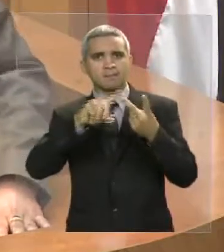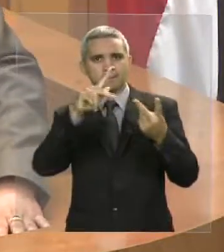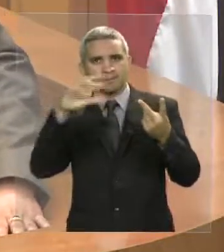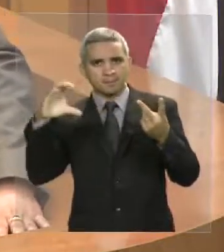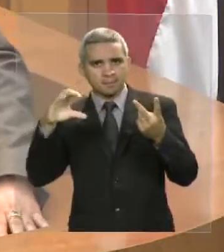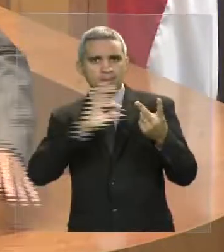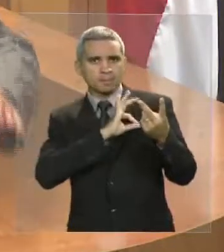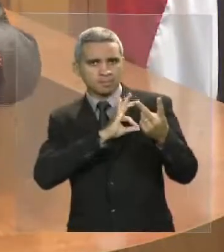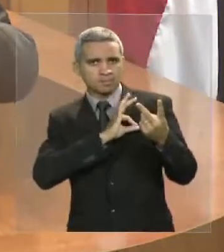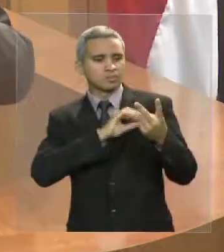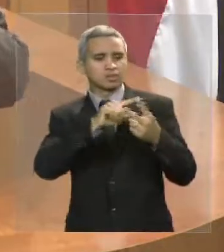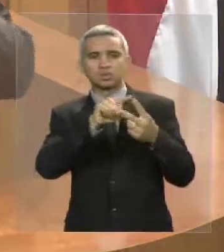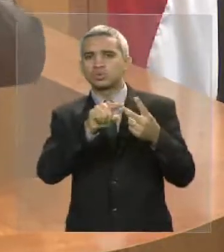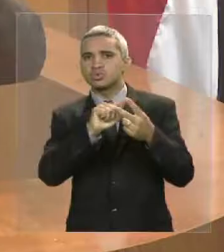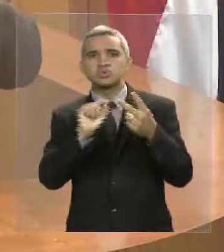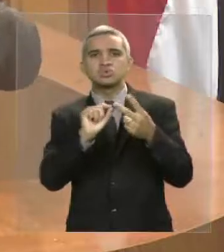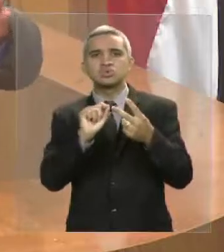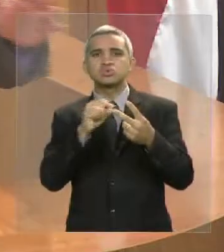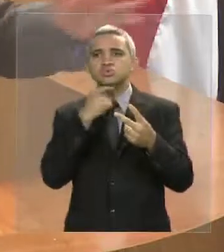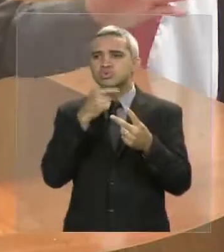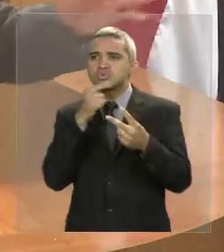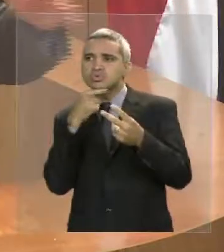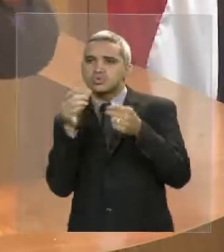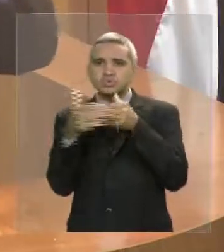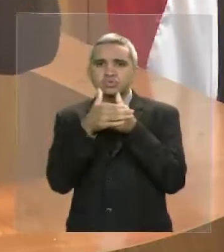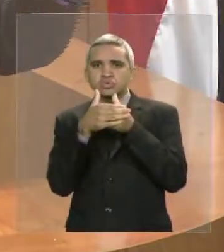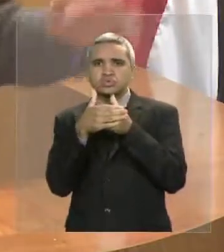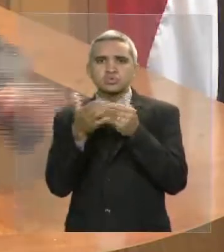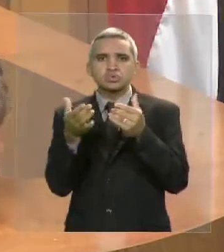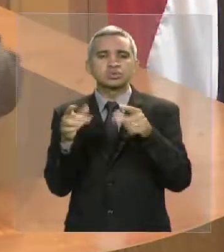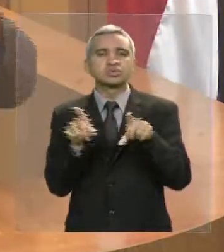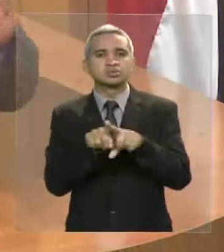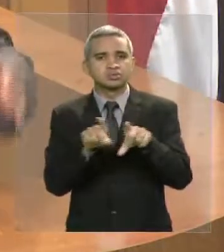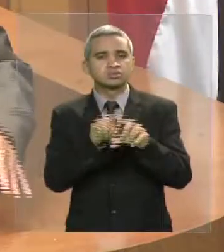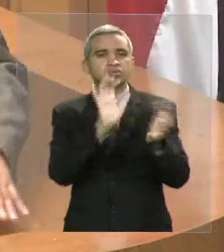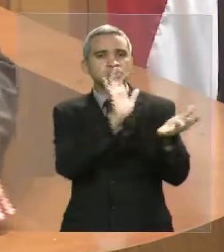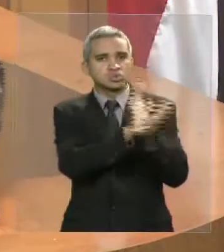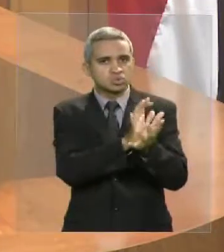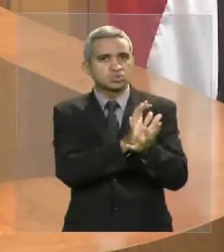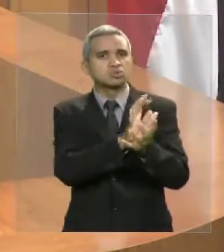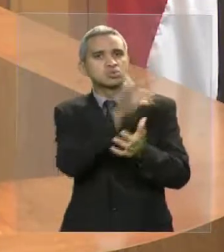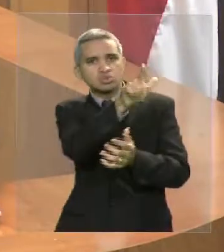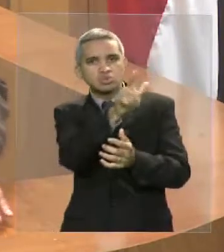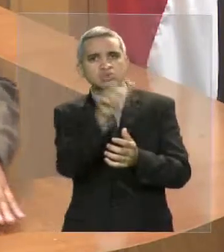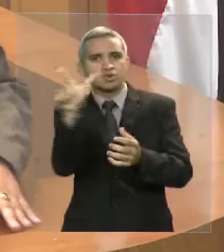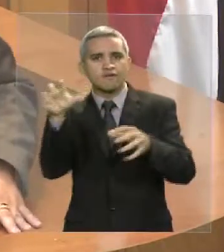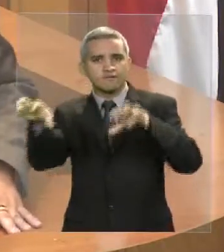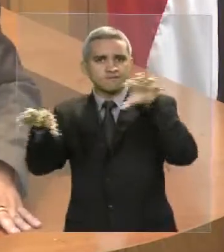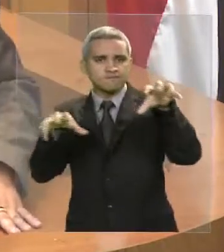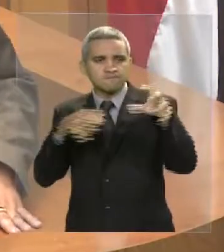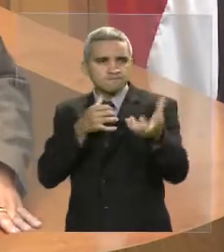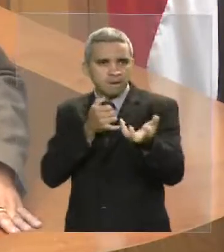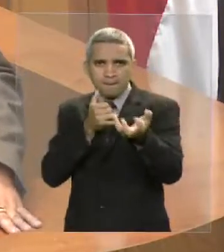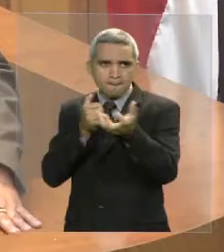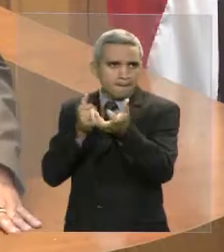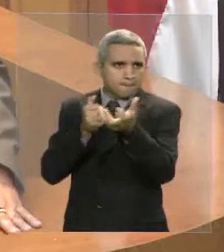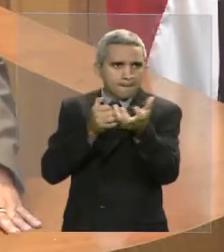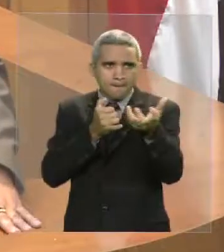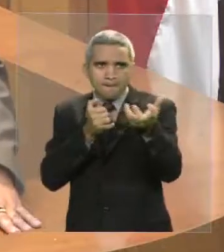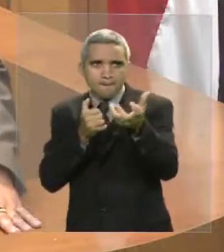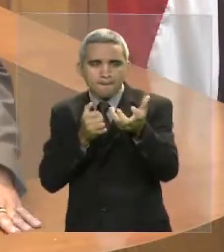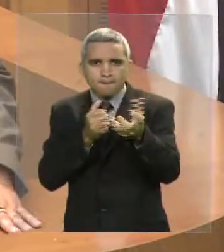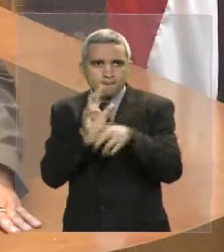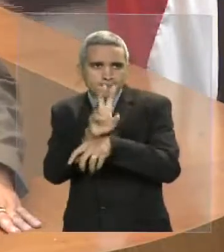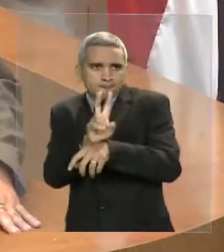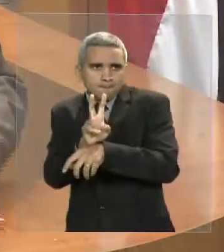E, claro, sem contar da outra equipe que ficou nas laterais, dando cobertura, e a outra que ficou intentando contra